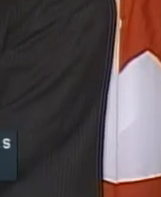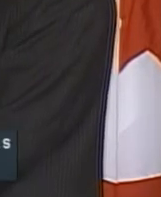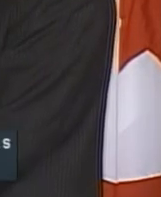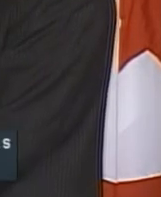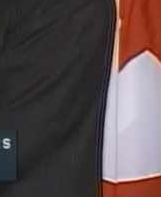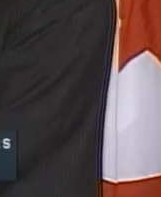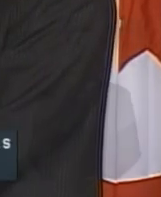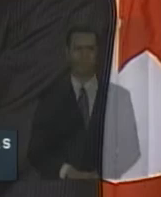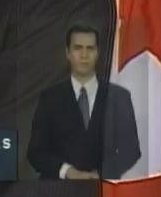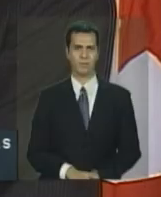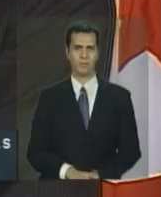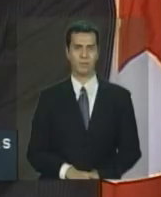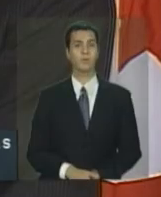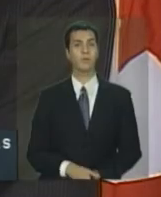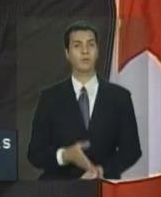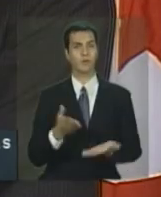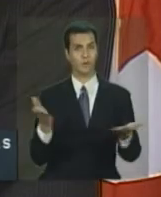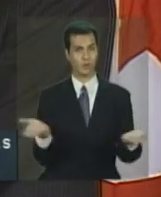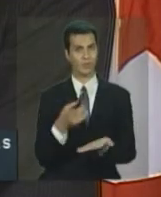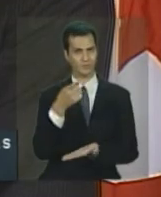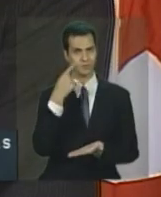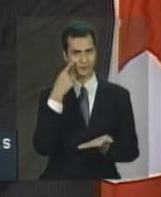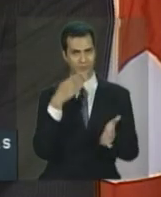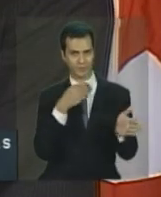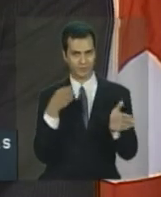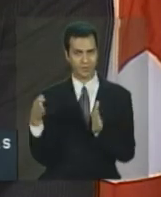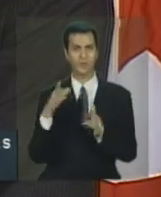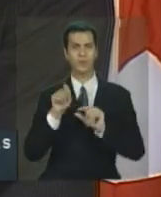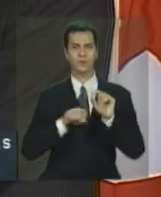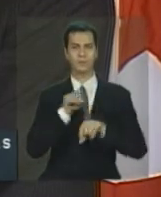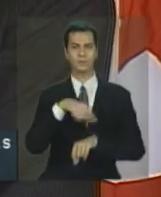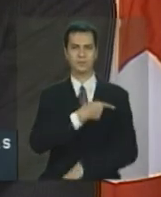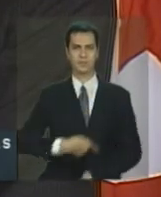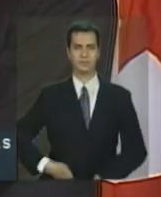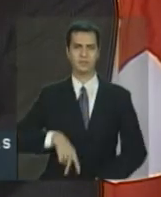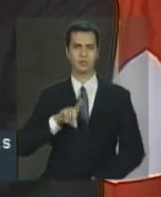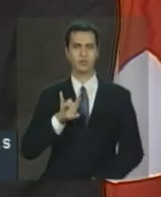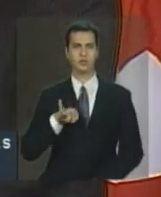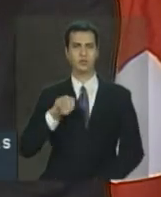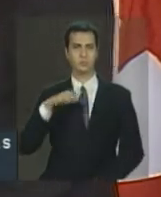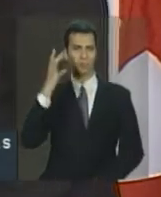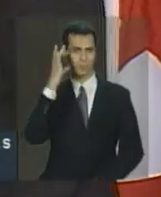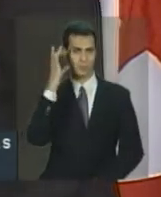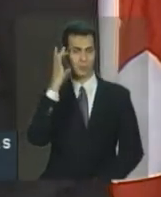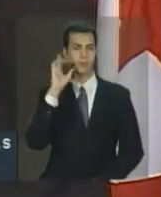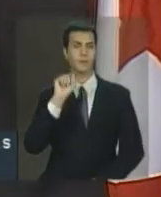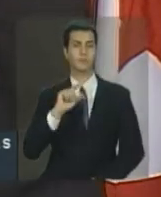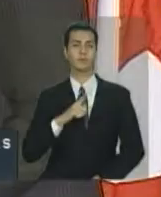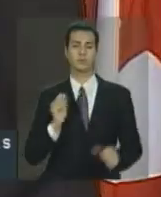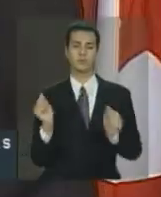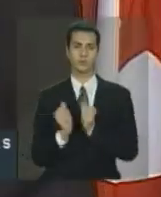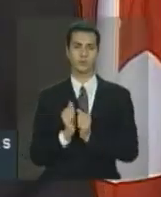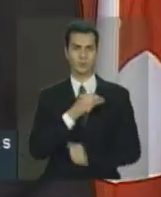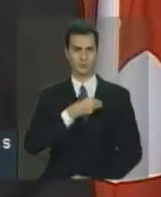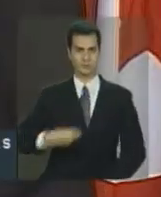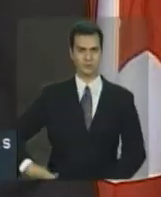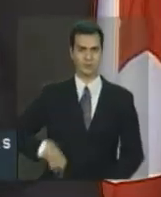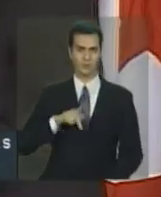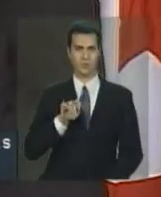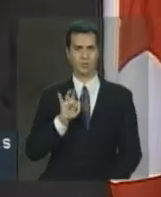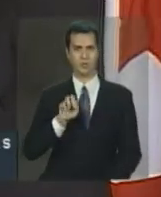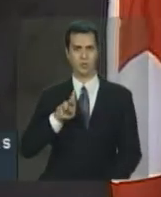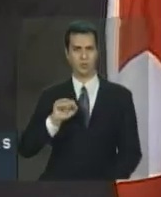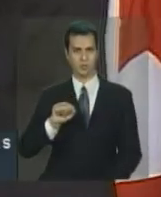Você acompanha a cerimônia em que a presidenta Dilma Rousseff, que está acompanhada pelo ministro das Relações